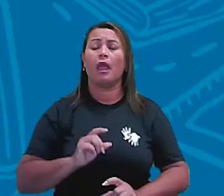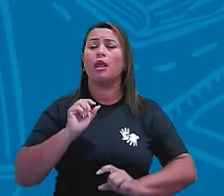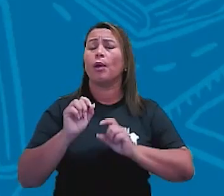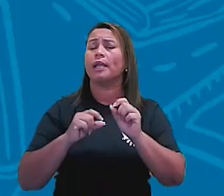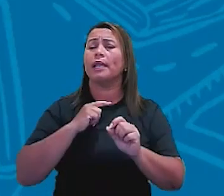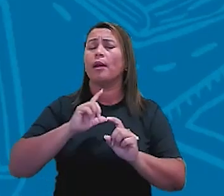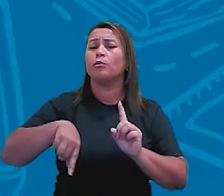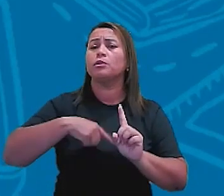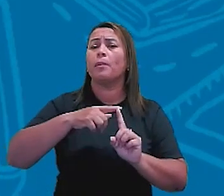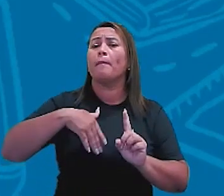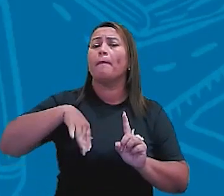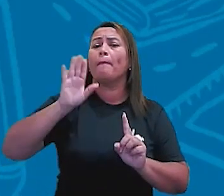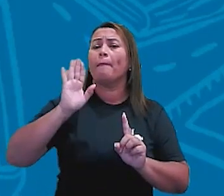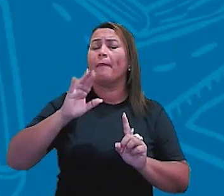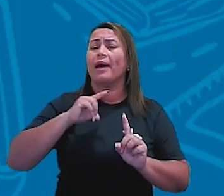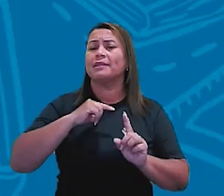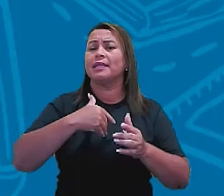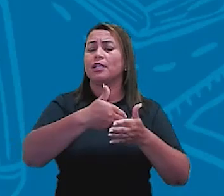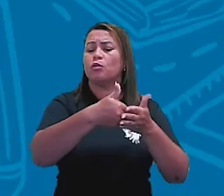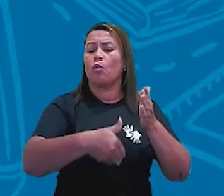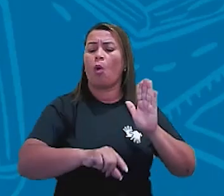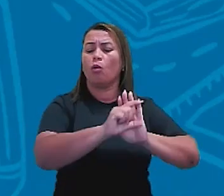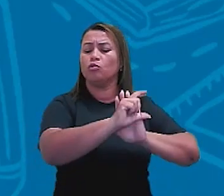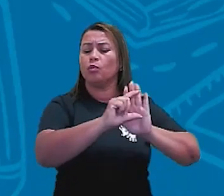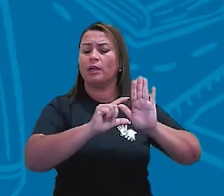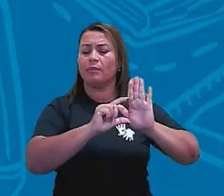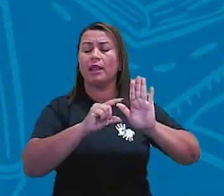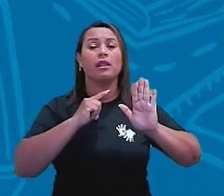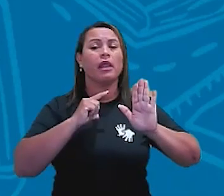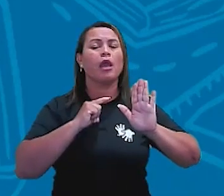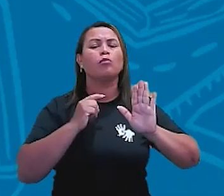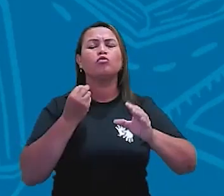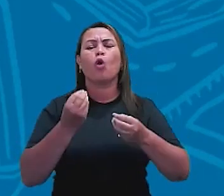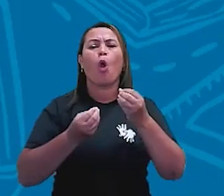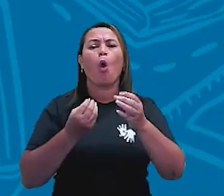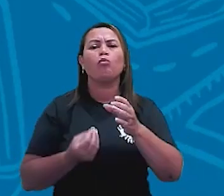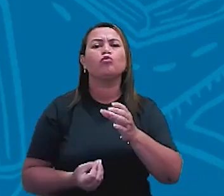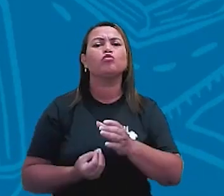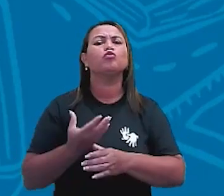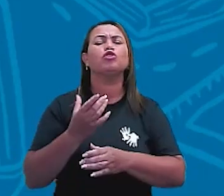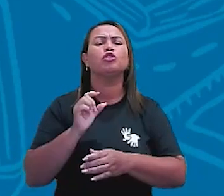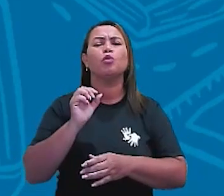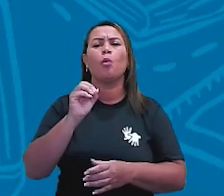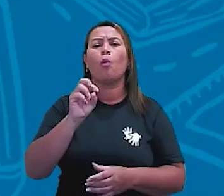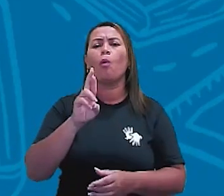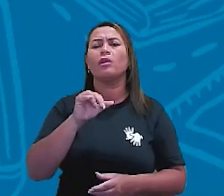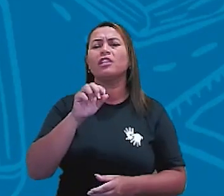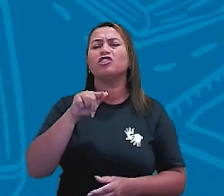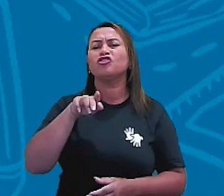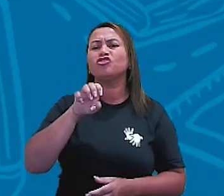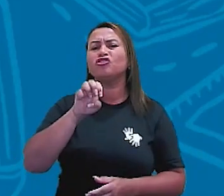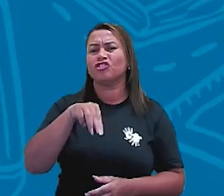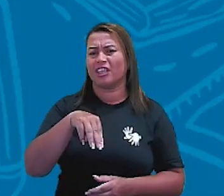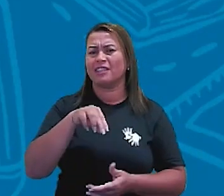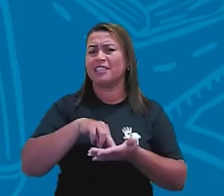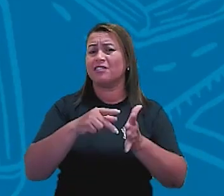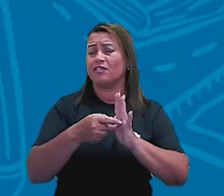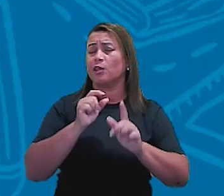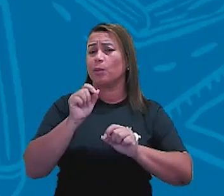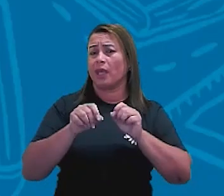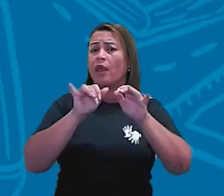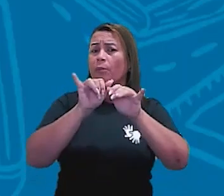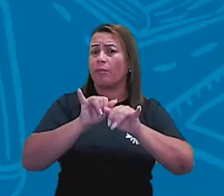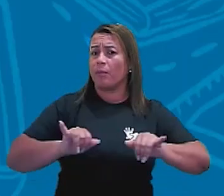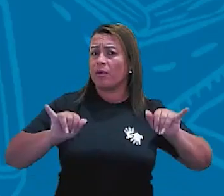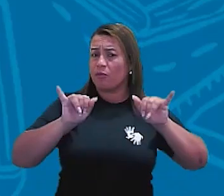tem mais aí no rótulo do alimento? A gente tem a origem, O que seria essa origem do produto? Seria uma informação que